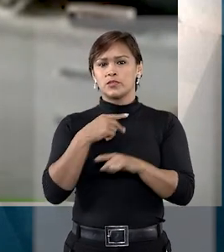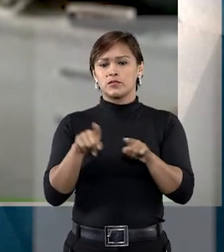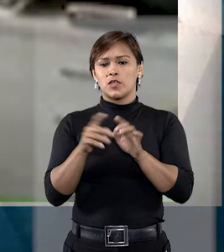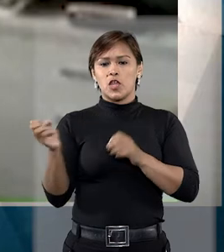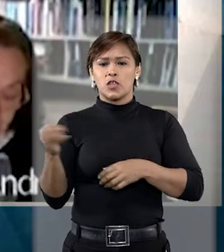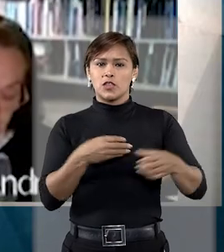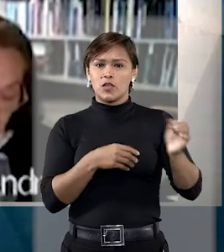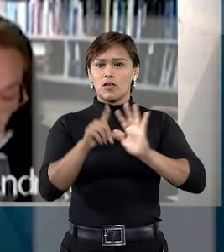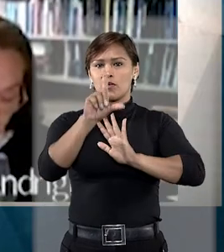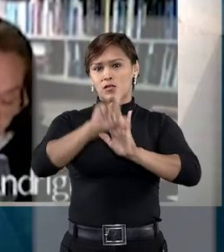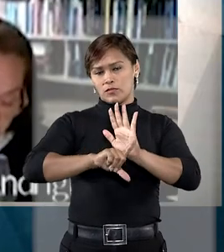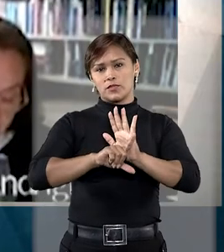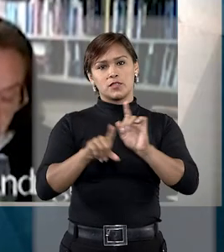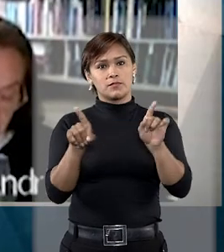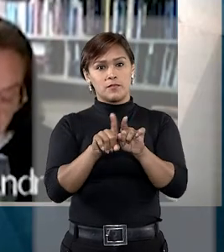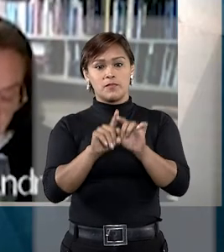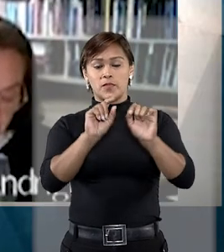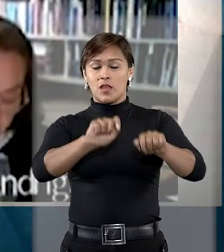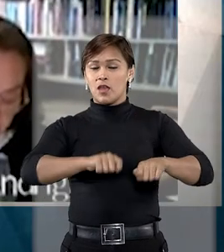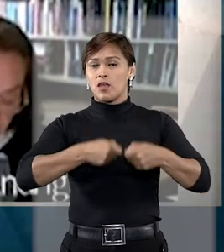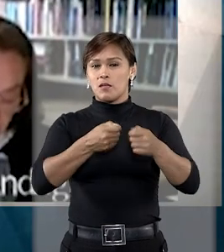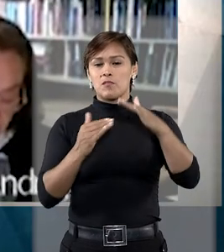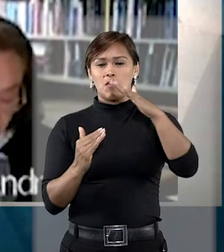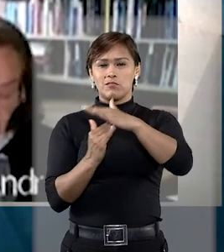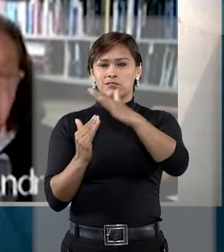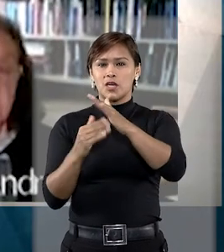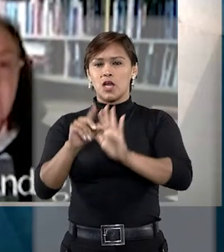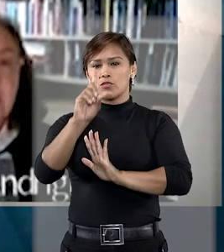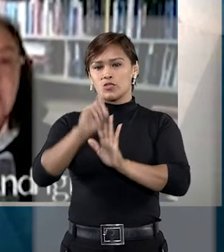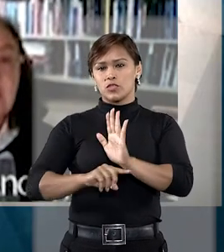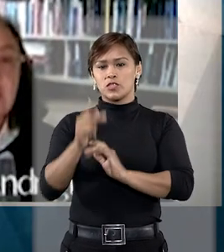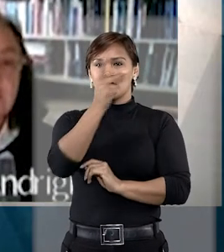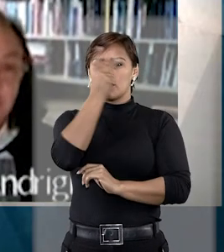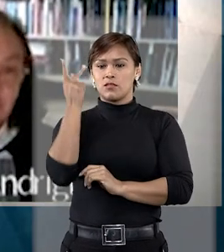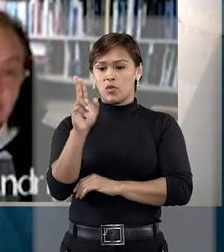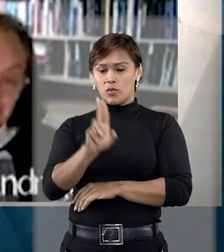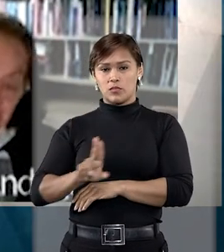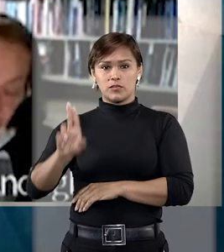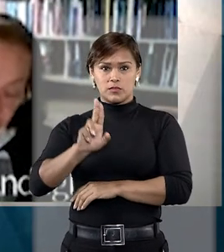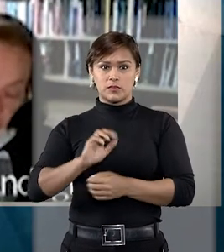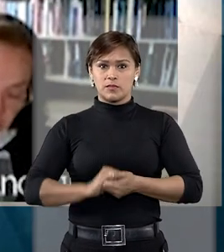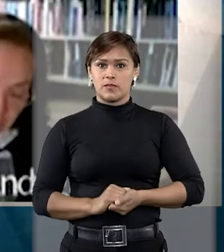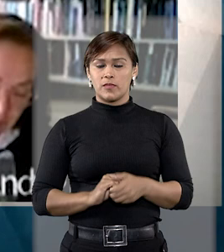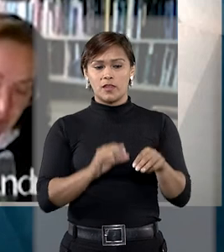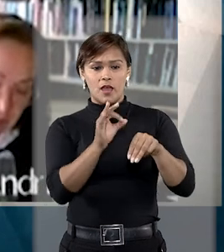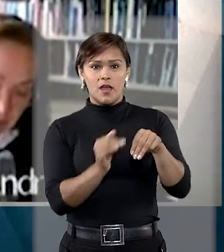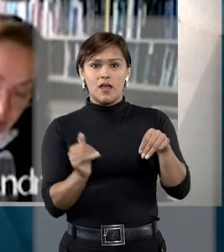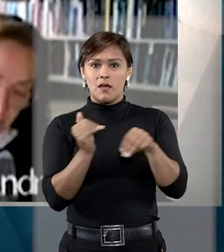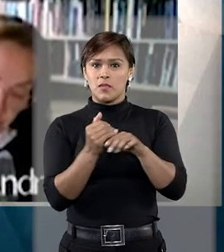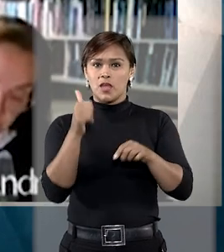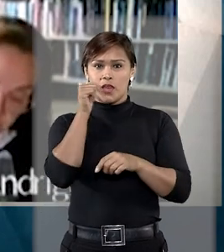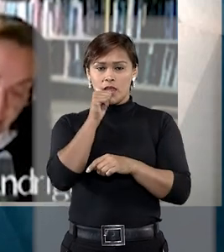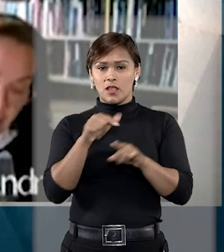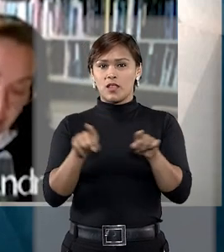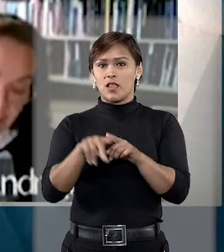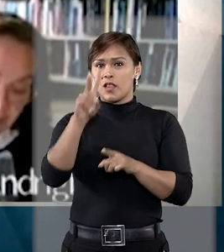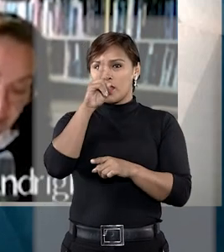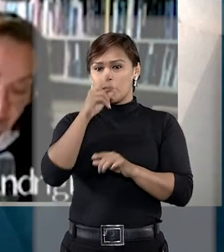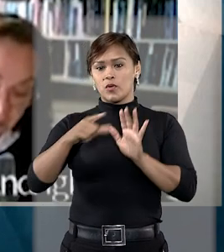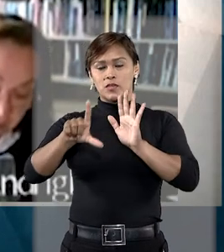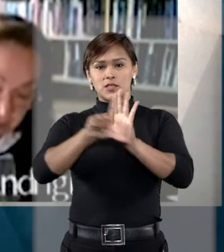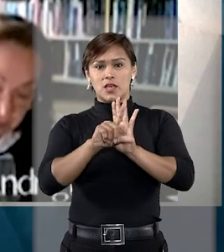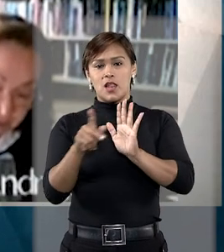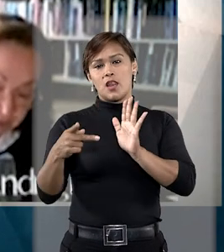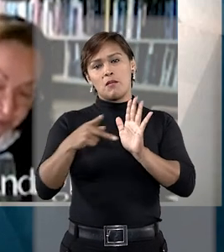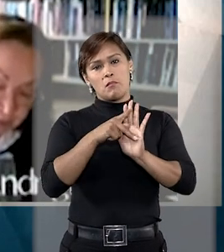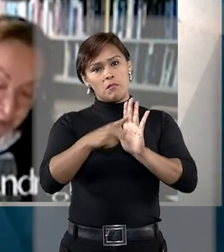ordem jurídica, especialmente para impor restrições aos direitos das pessoas. A ministra também ressaltou que se a lei dos